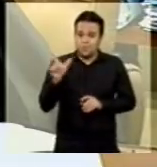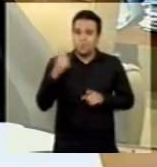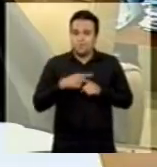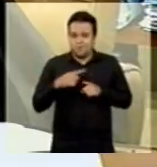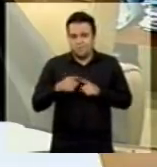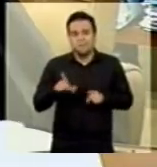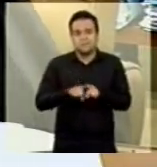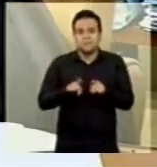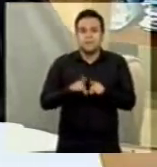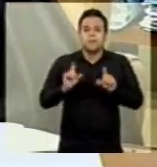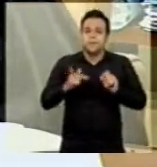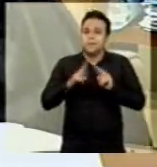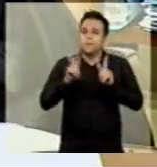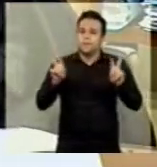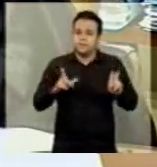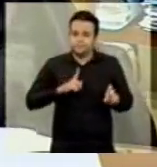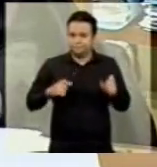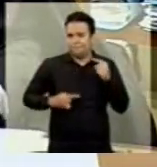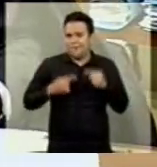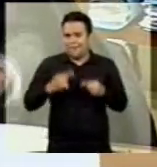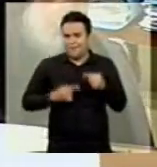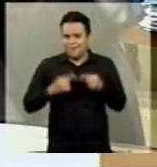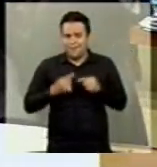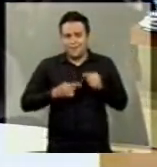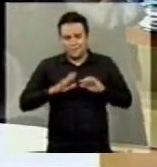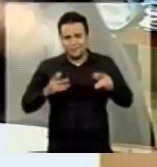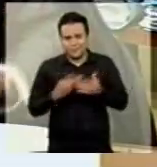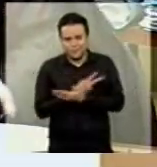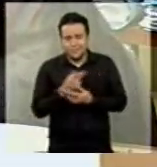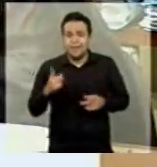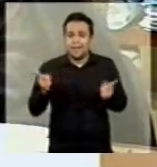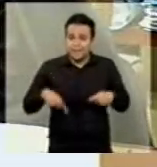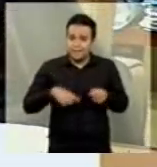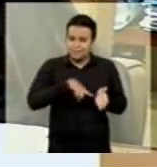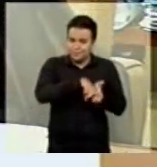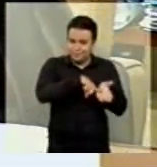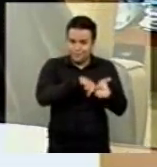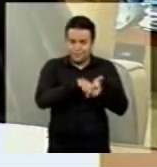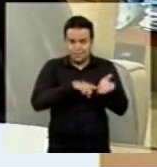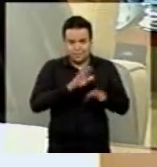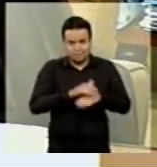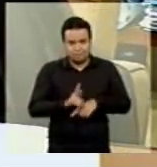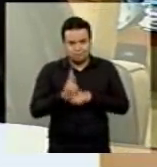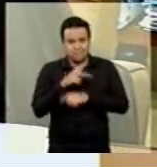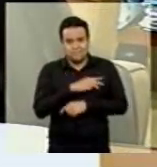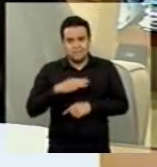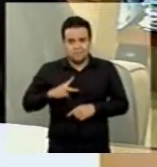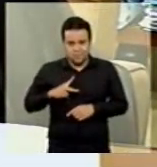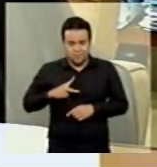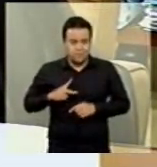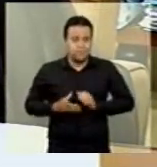enfrentar, em função dos debates que nós travamos aqui sobre o poder de investigação do Ministério Público,